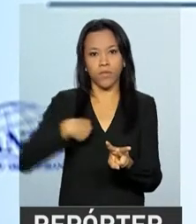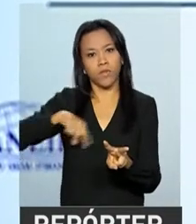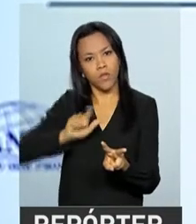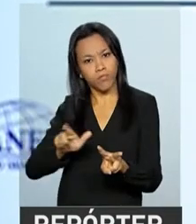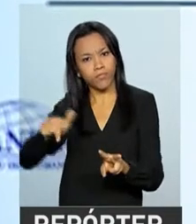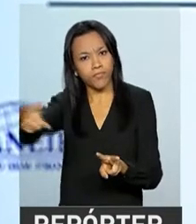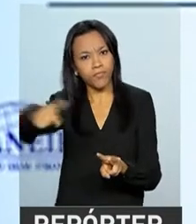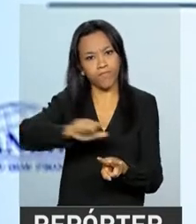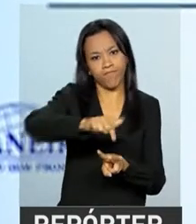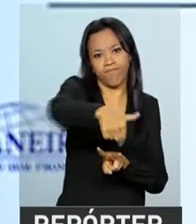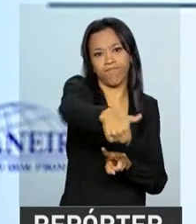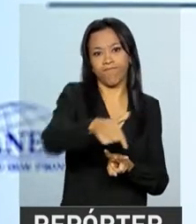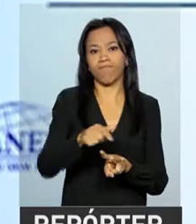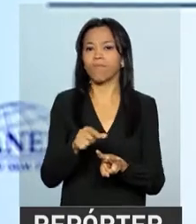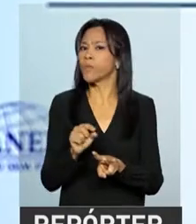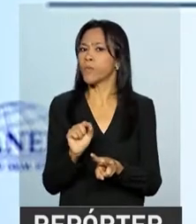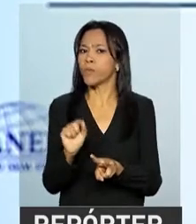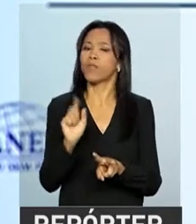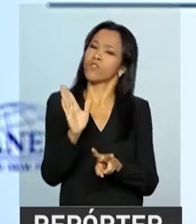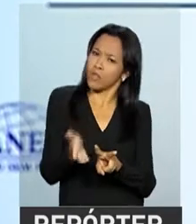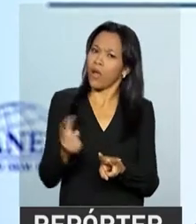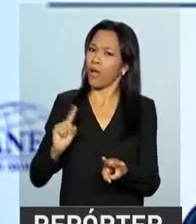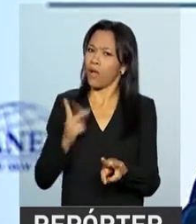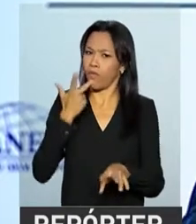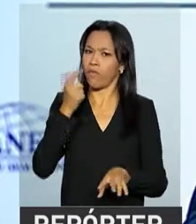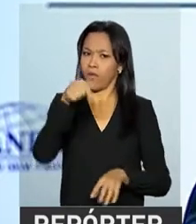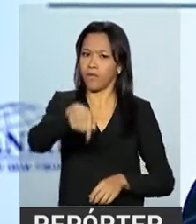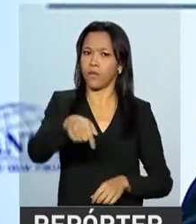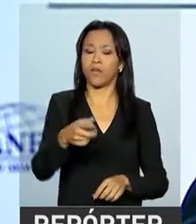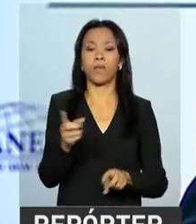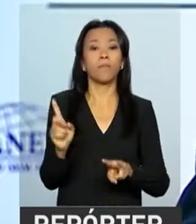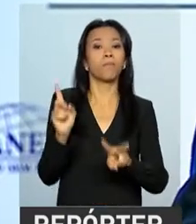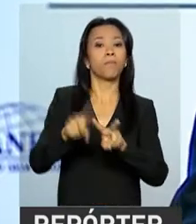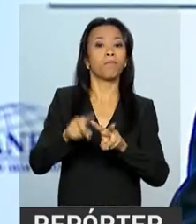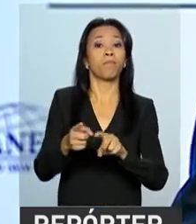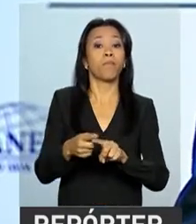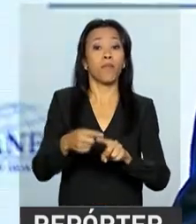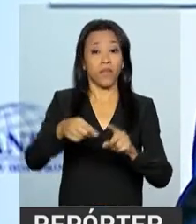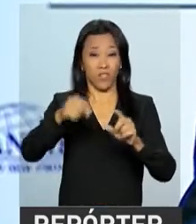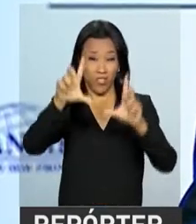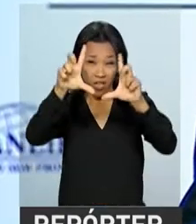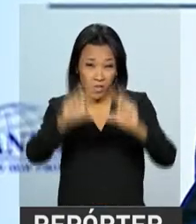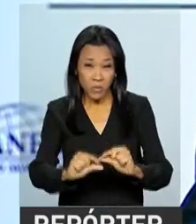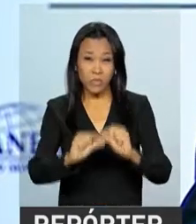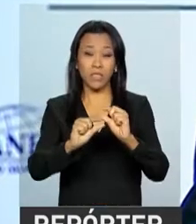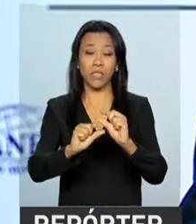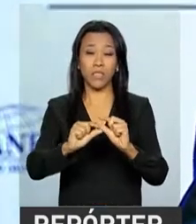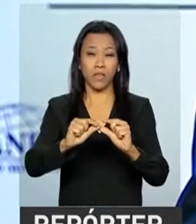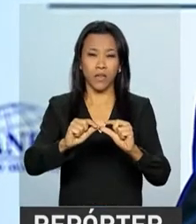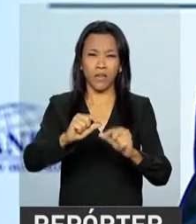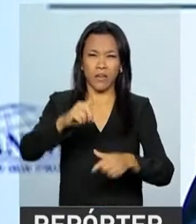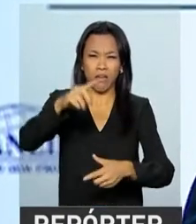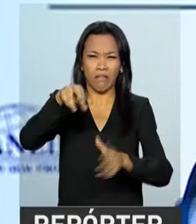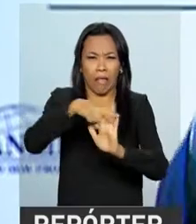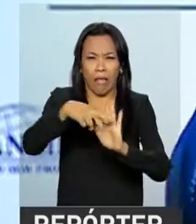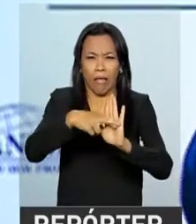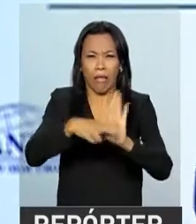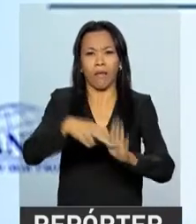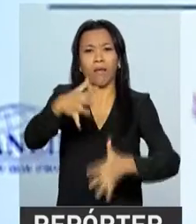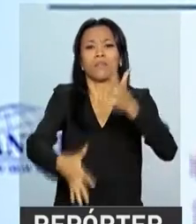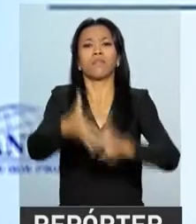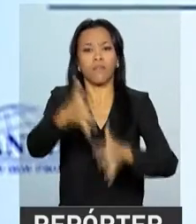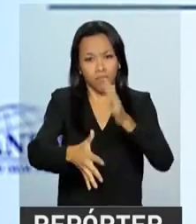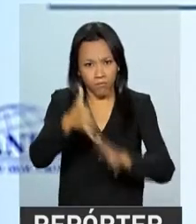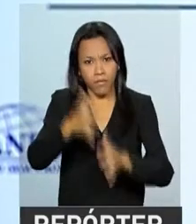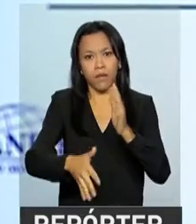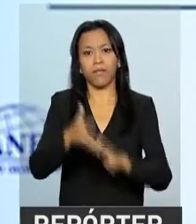especialmente engajados. Já foi mencionado aqui a desburocratização, e eu registro que nas viagens todas que